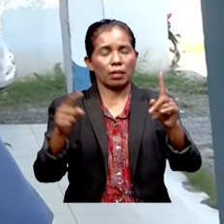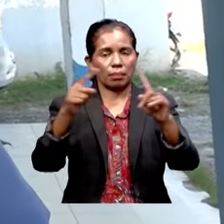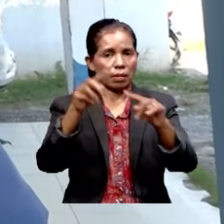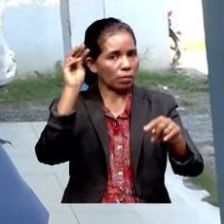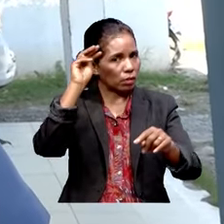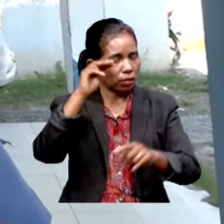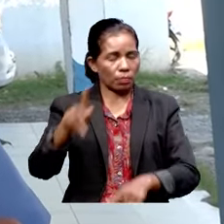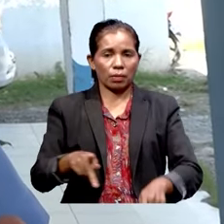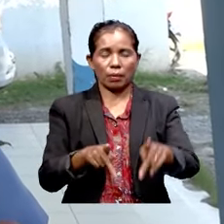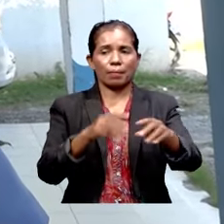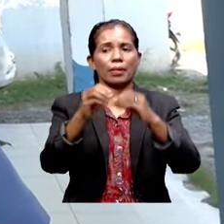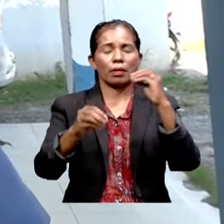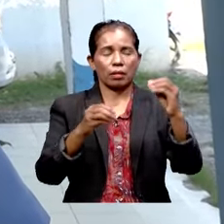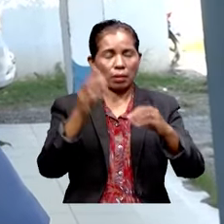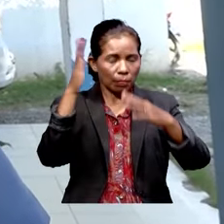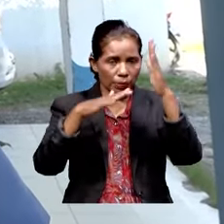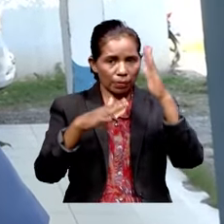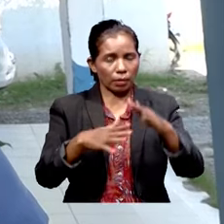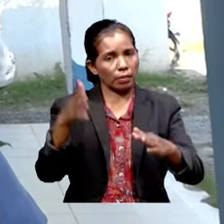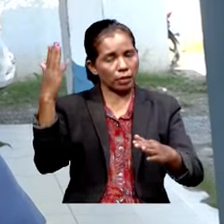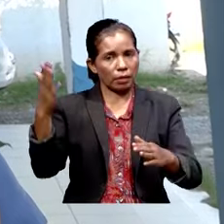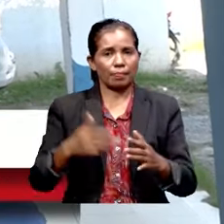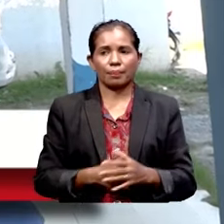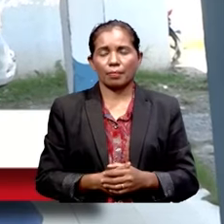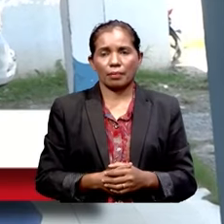Público. Quando o acontecimento mesmo que acontece